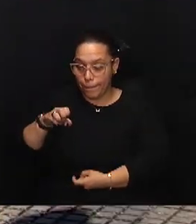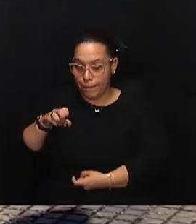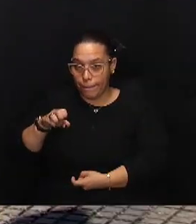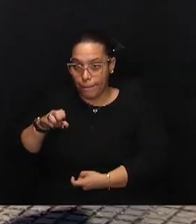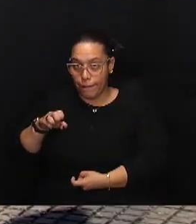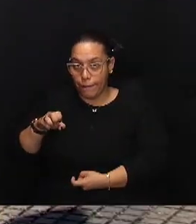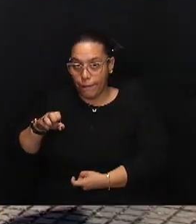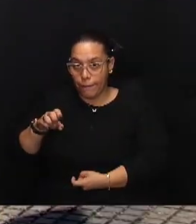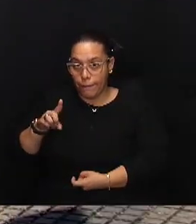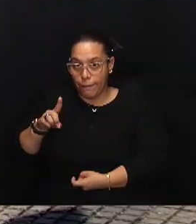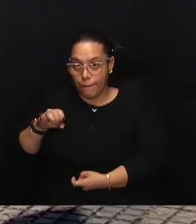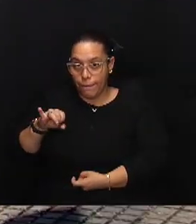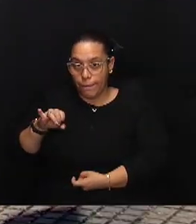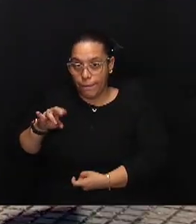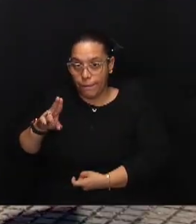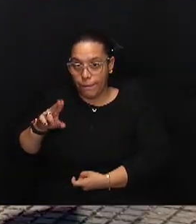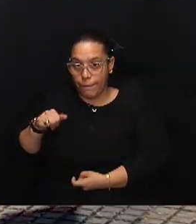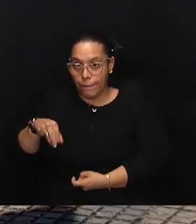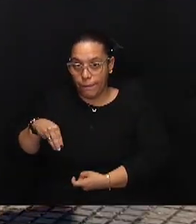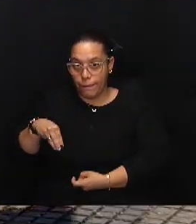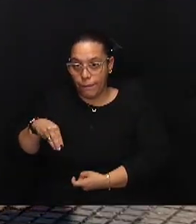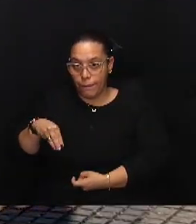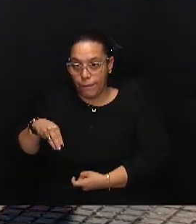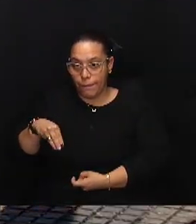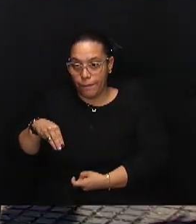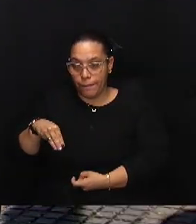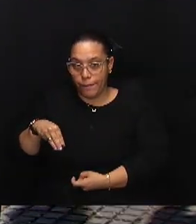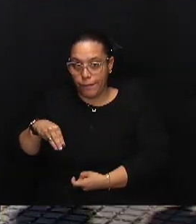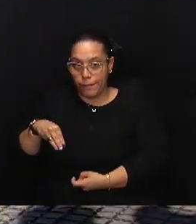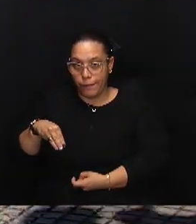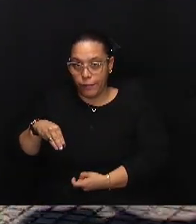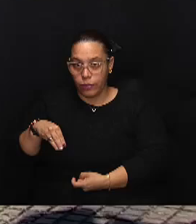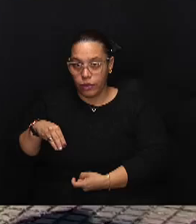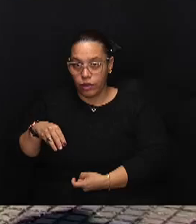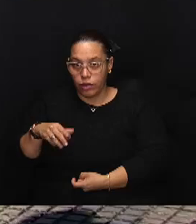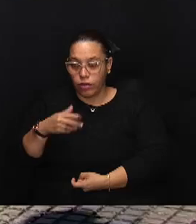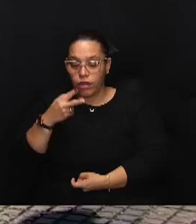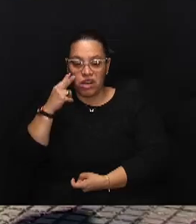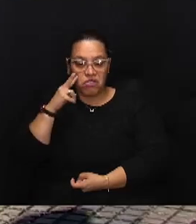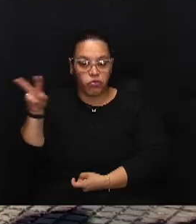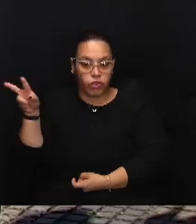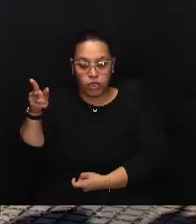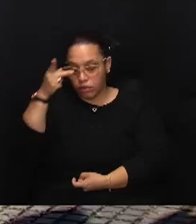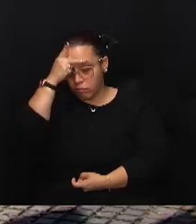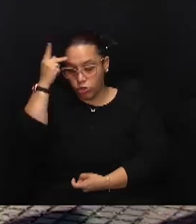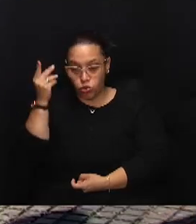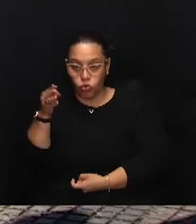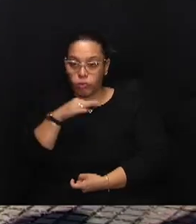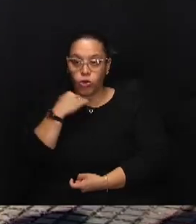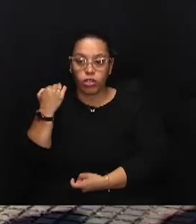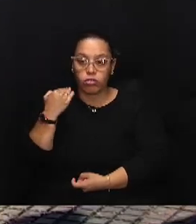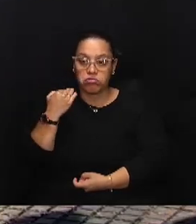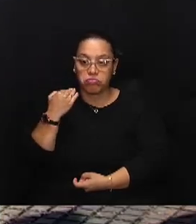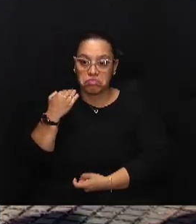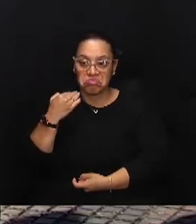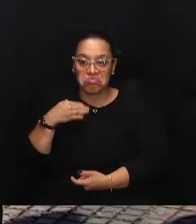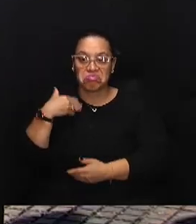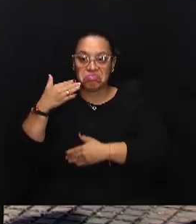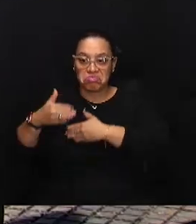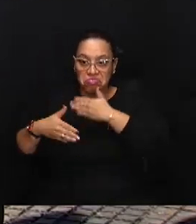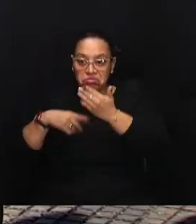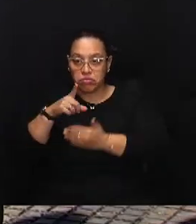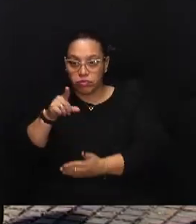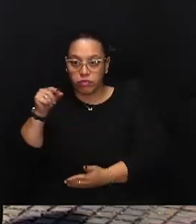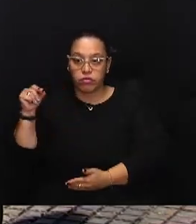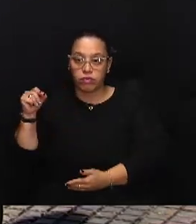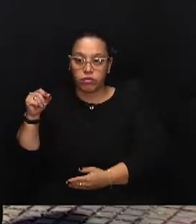era parecida com a daquele menininho do filme Sexto Sentido, que via gente morta o tempo inteiro. E numa ocasião, saindo daqui,